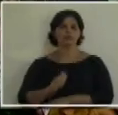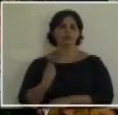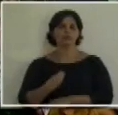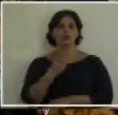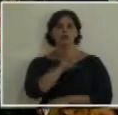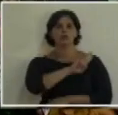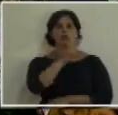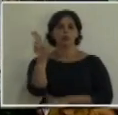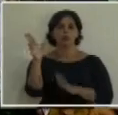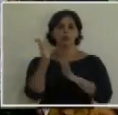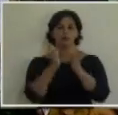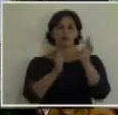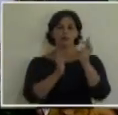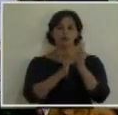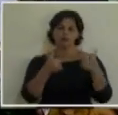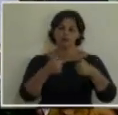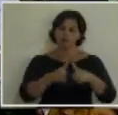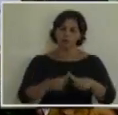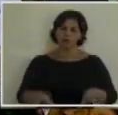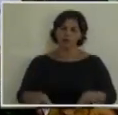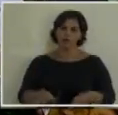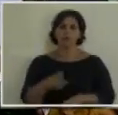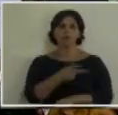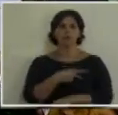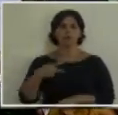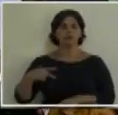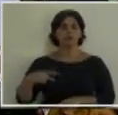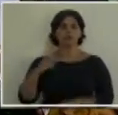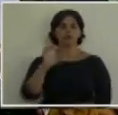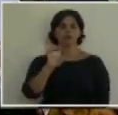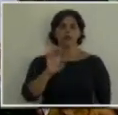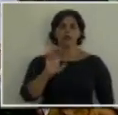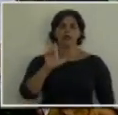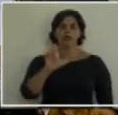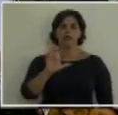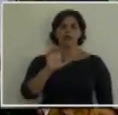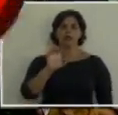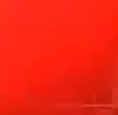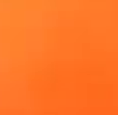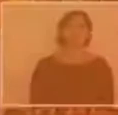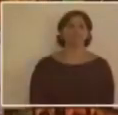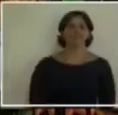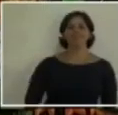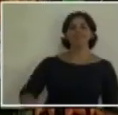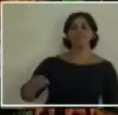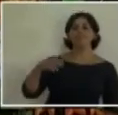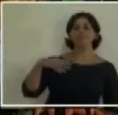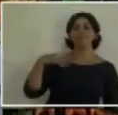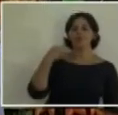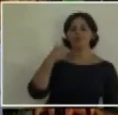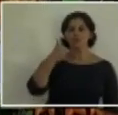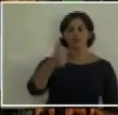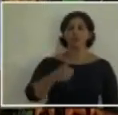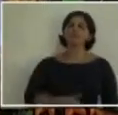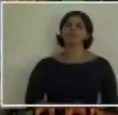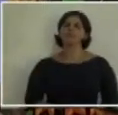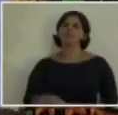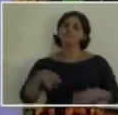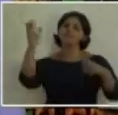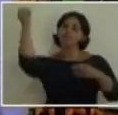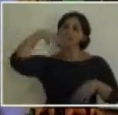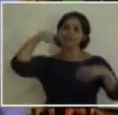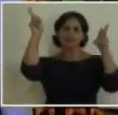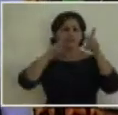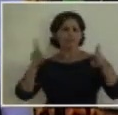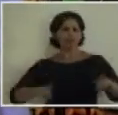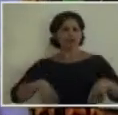de Jesus. Fique agora com o pastor Eliel Lima, homem de Deus. Olá, querido povo lindo da cidade